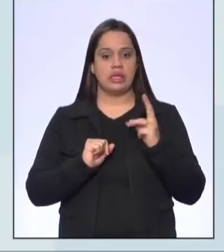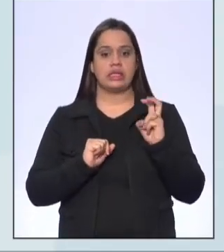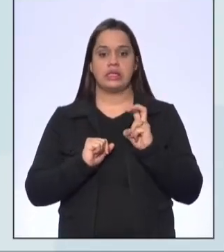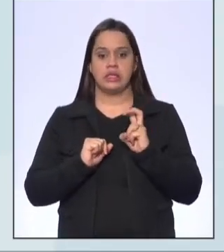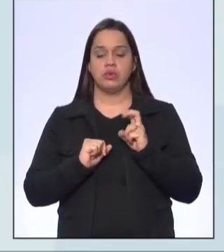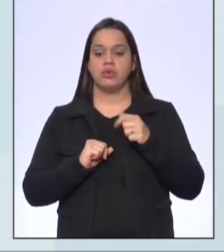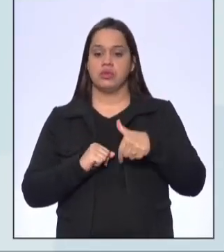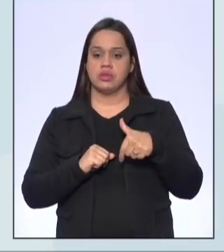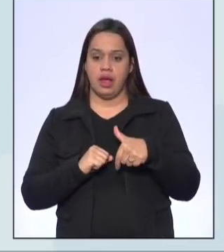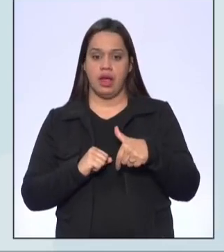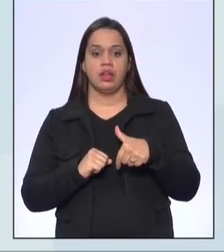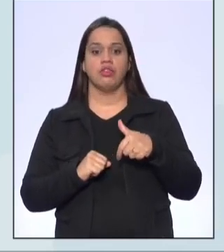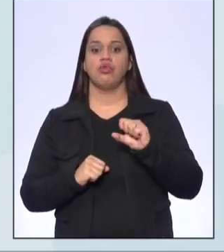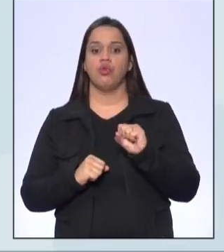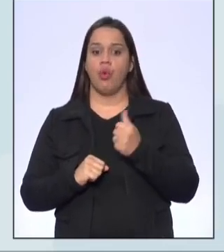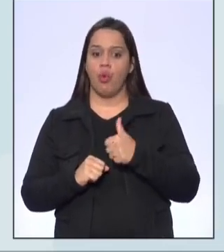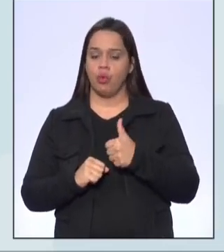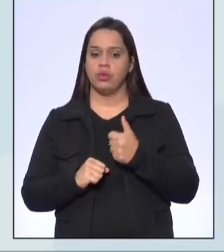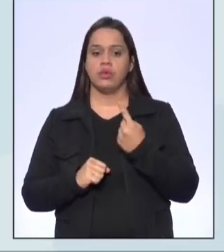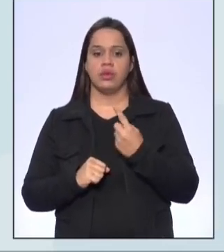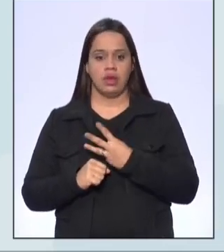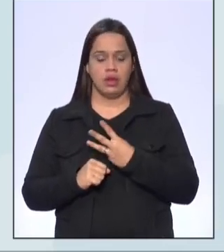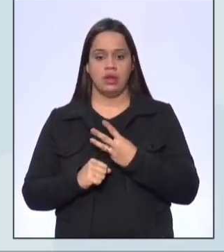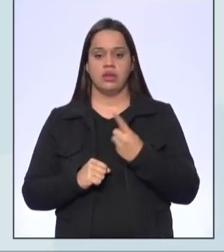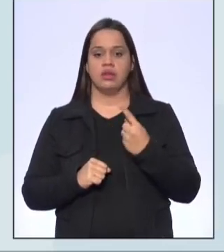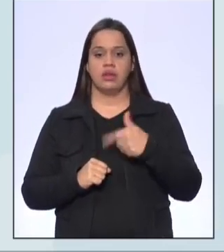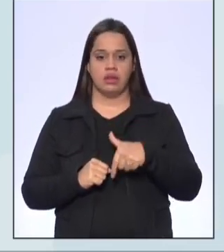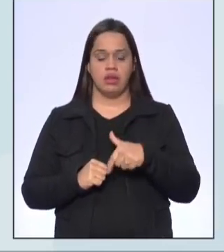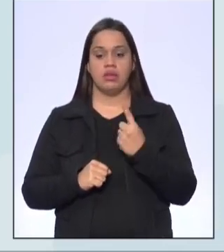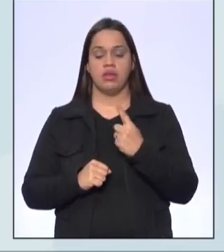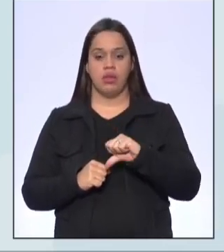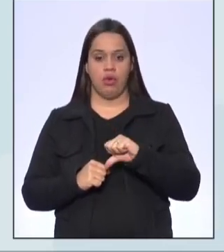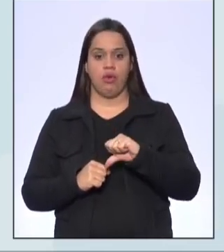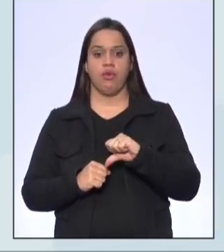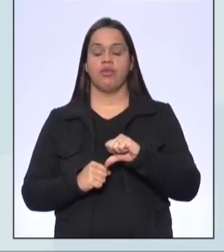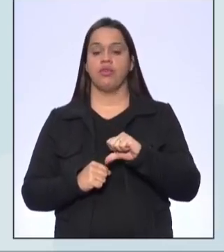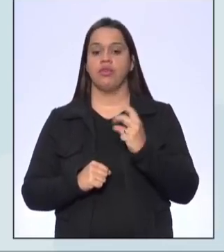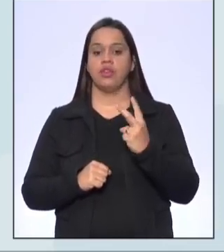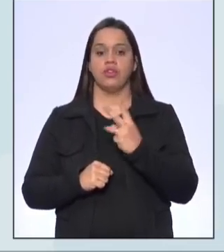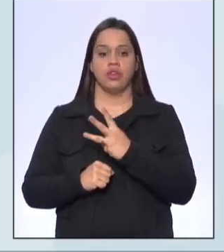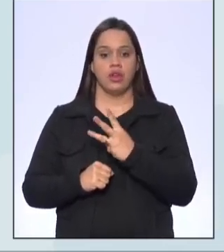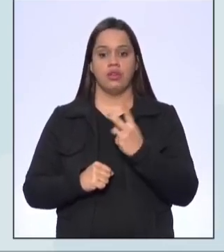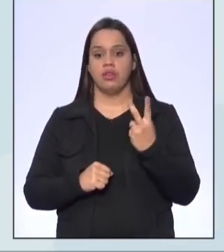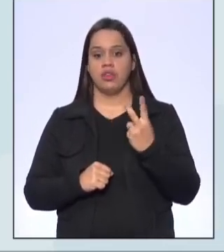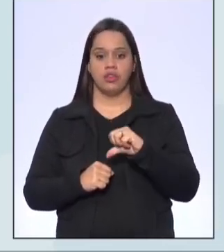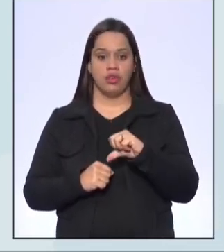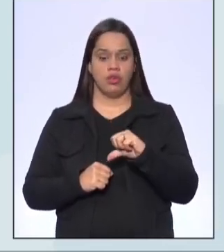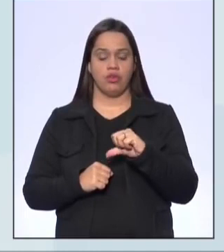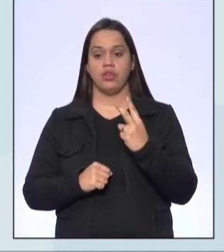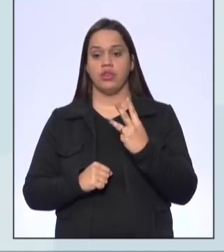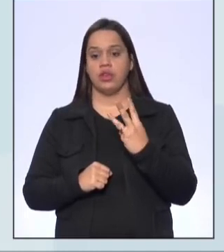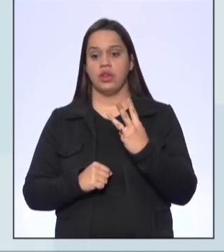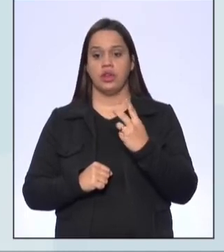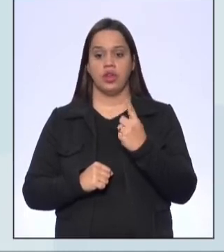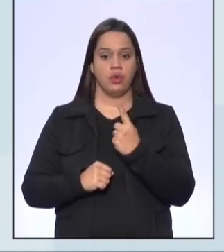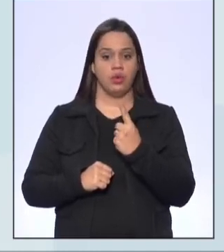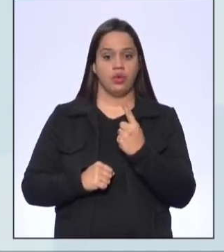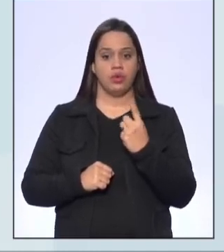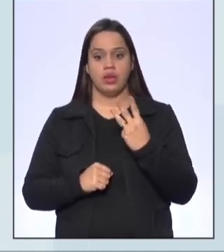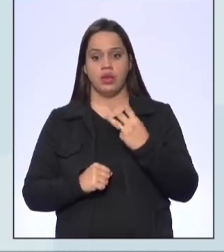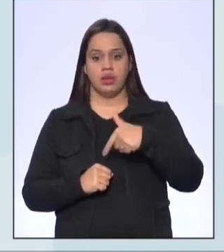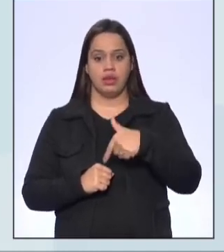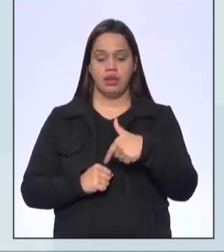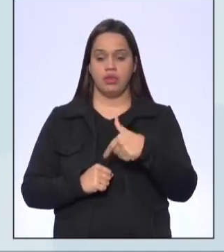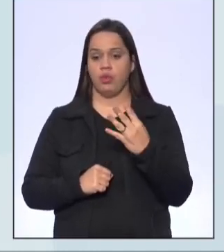5, 7, 11, 13, 17, 19, 23, 29, 31, o